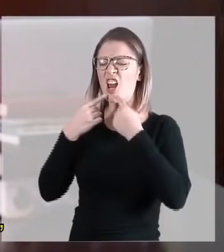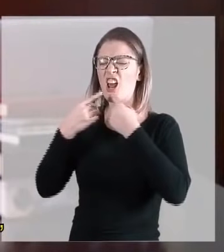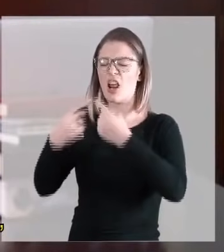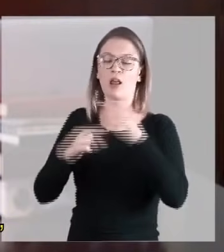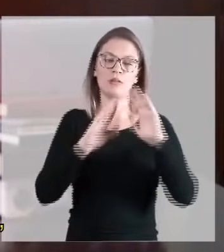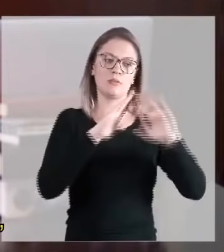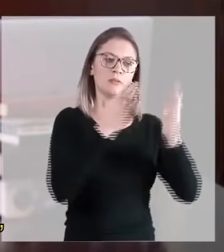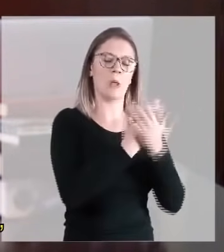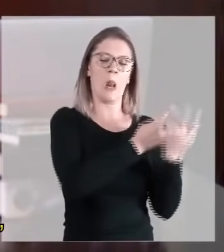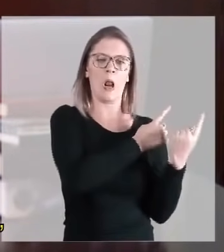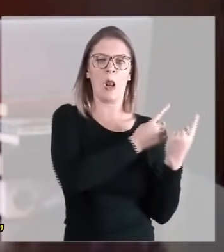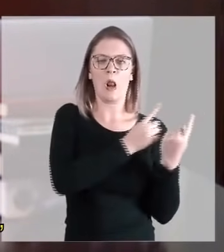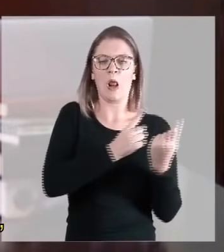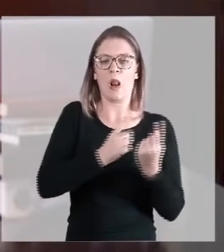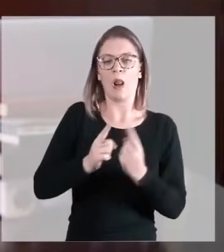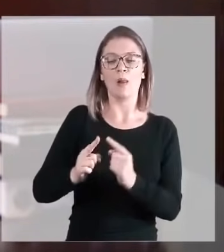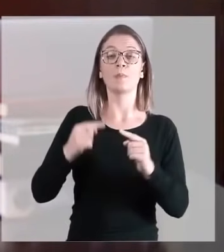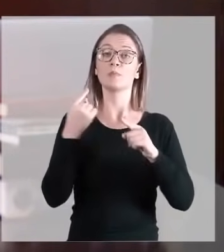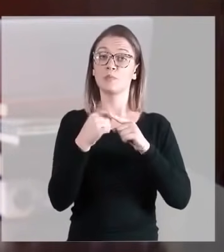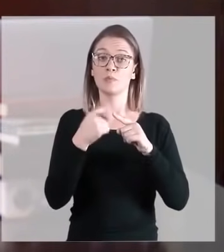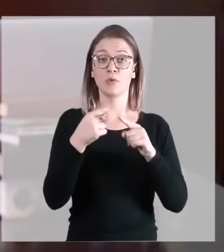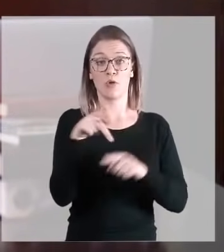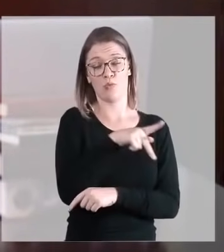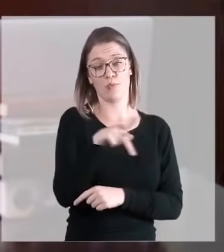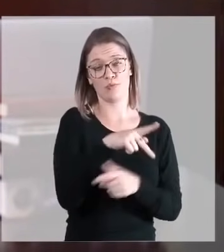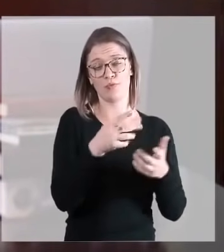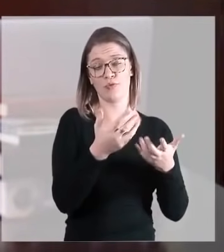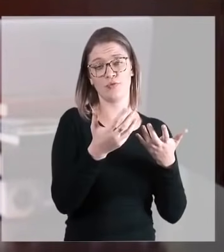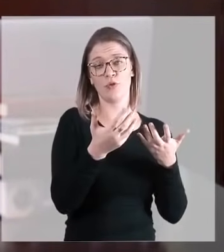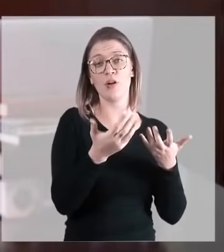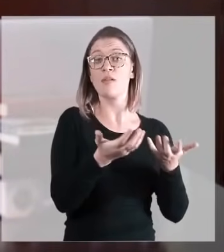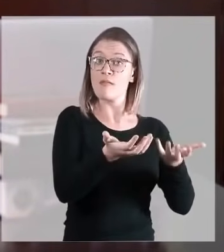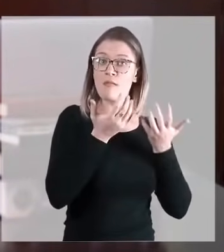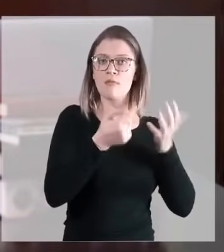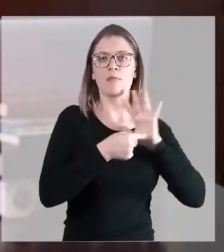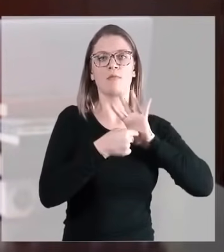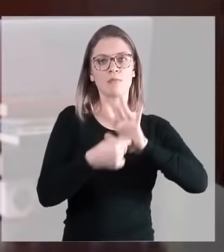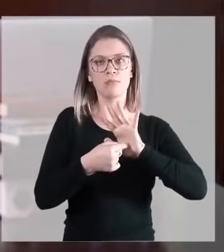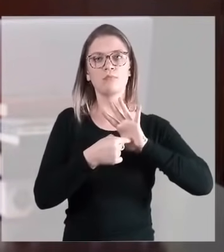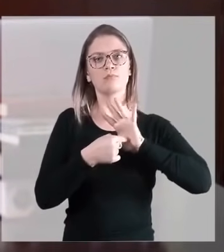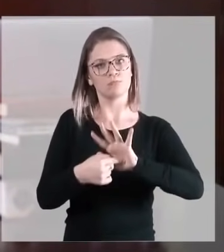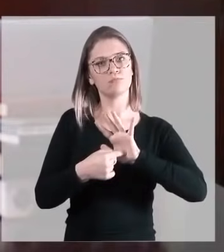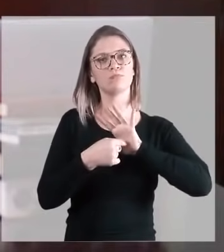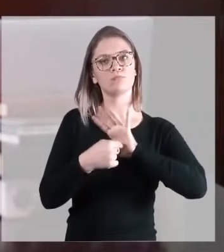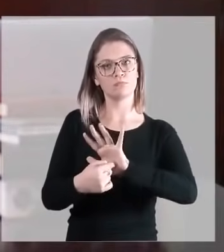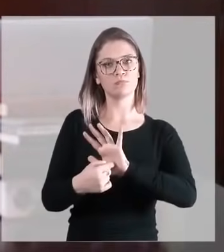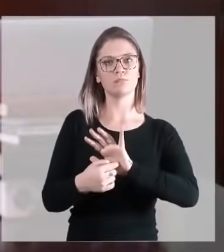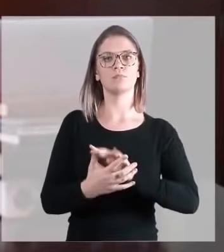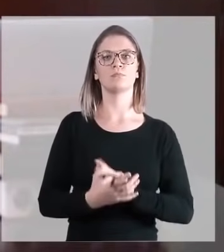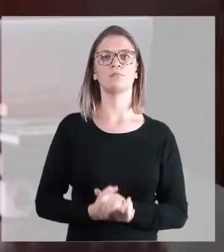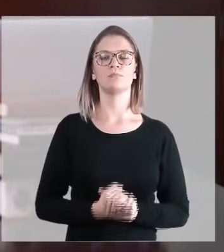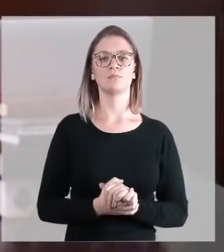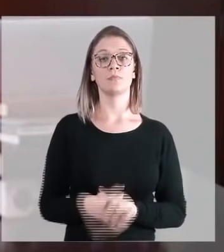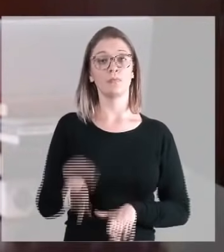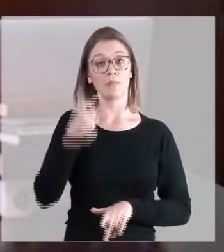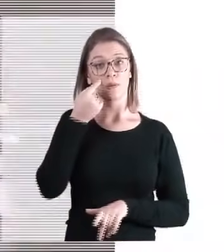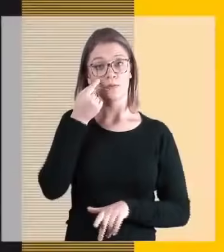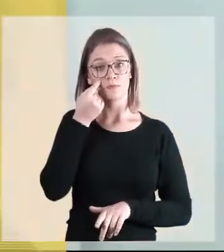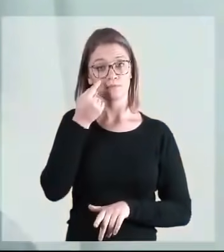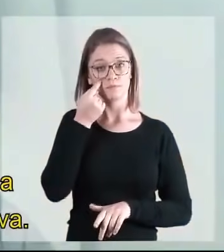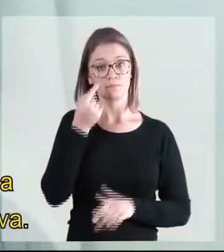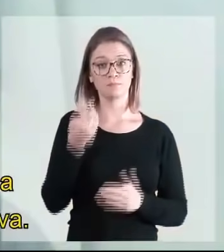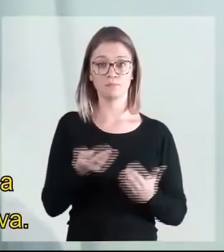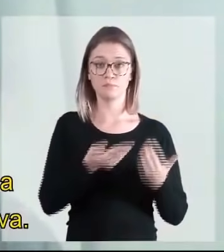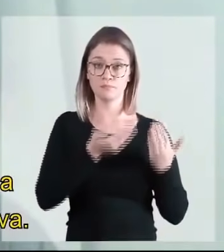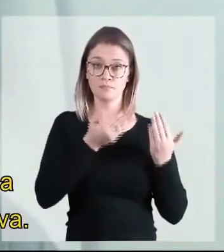queriam ceder à vontade dos pais, ou seja, dos que se beneficiam desse serviço público. Veja aí o que nos diz o pai, Alexandre